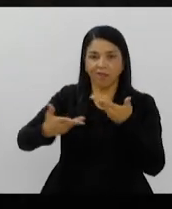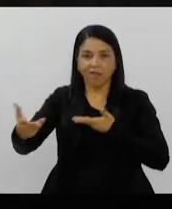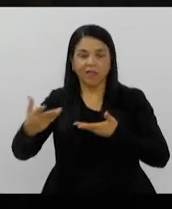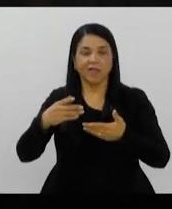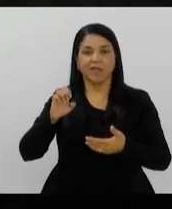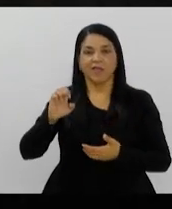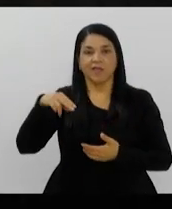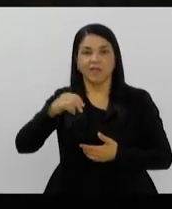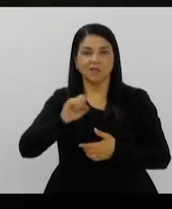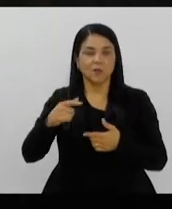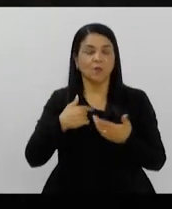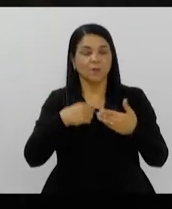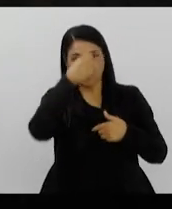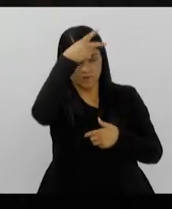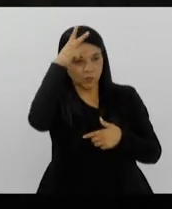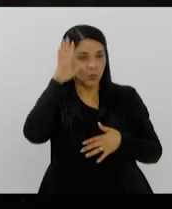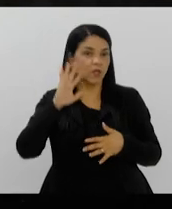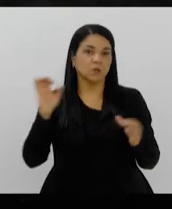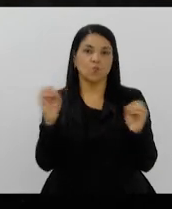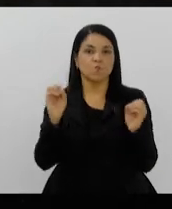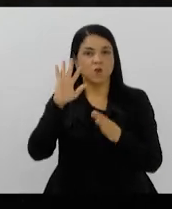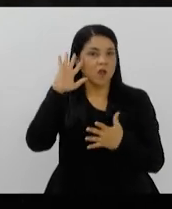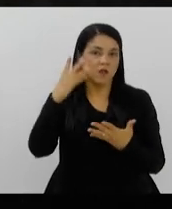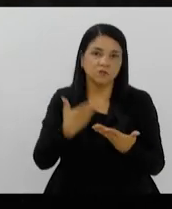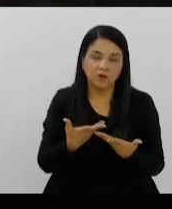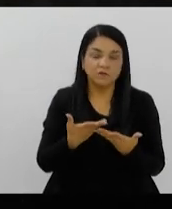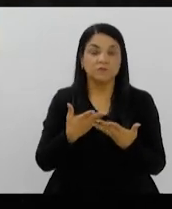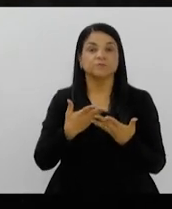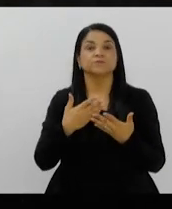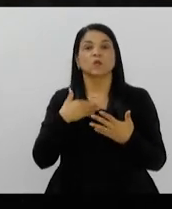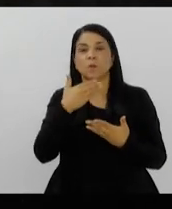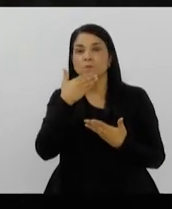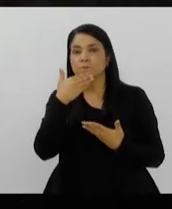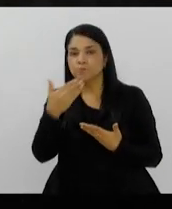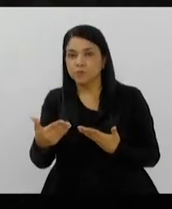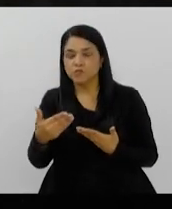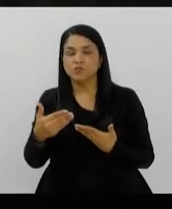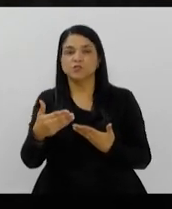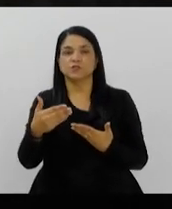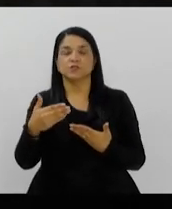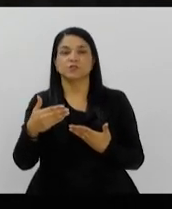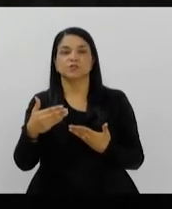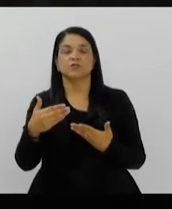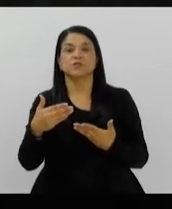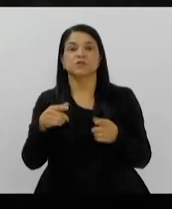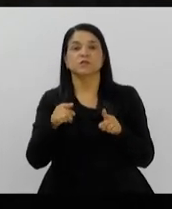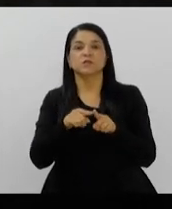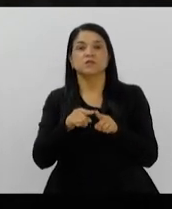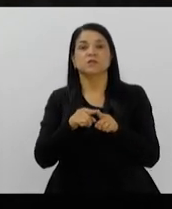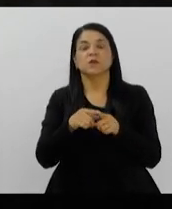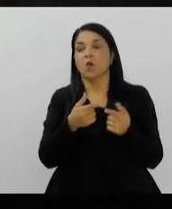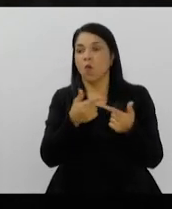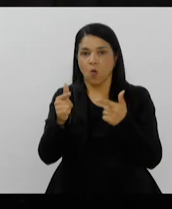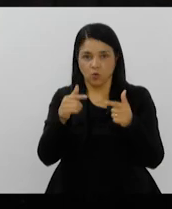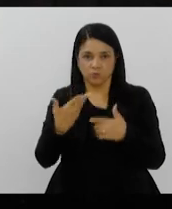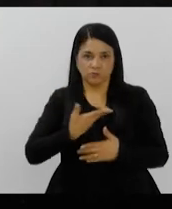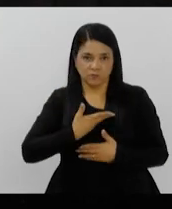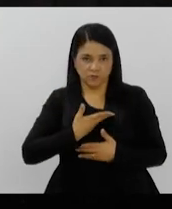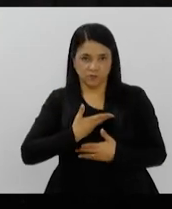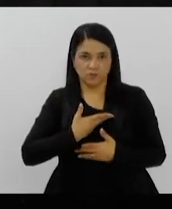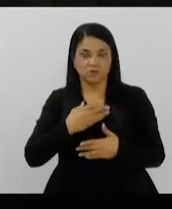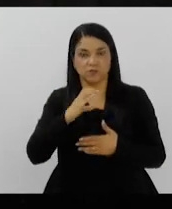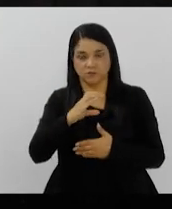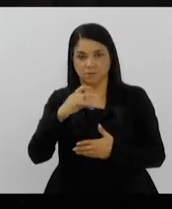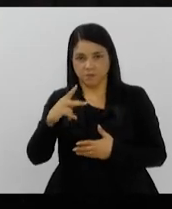Enel e ninguém resolve. Então a gente está convocando, eu fiz o pedido, caso os outros colegas da CPI aprovem, a Enel vai ter que